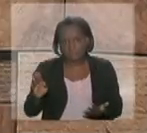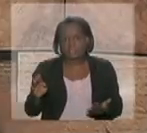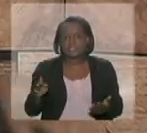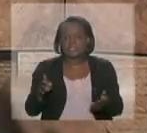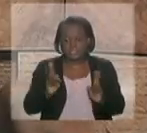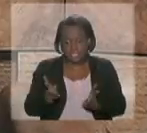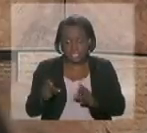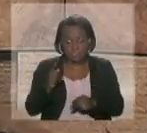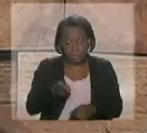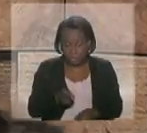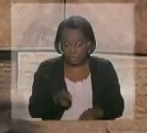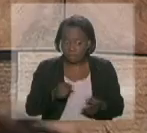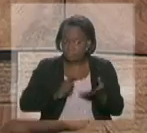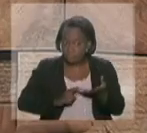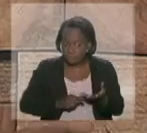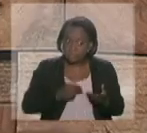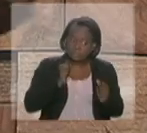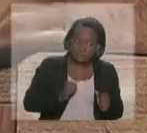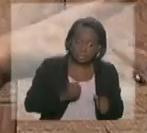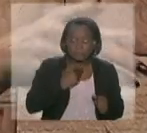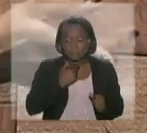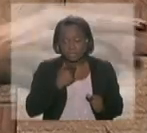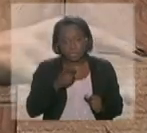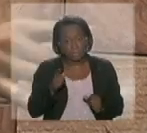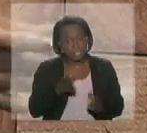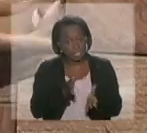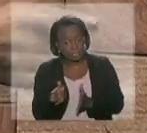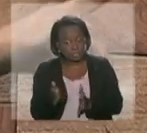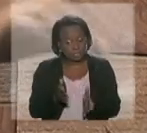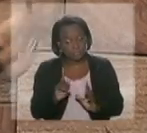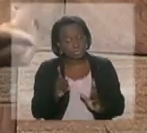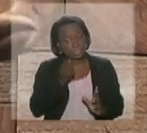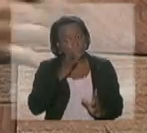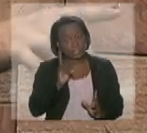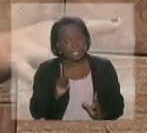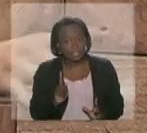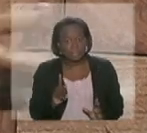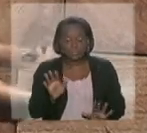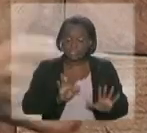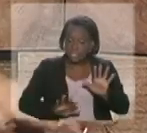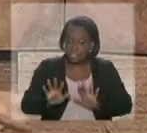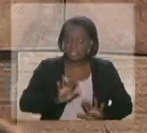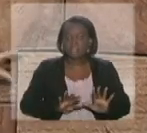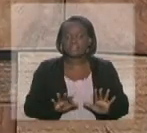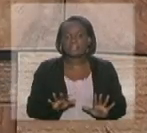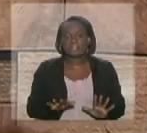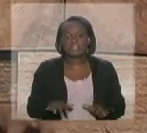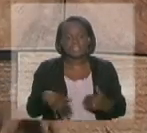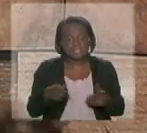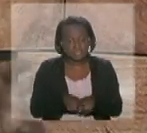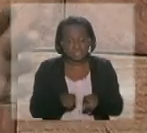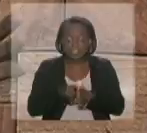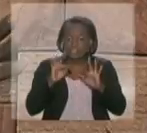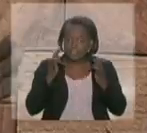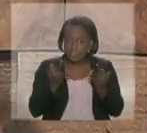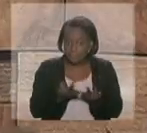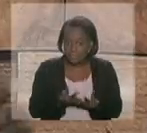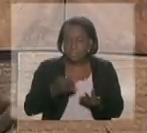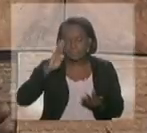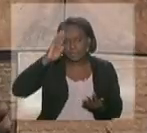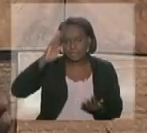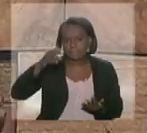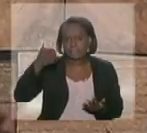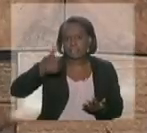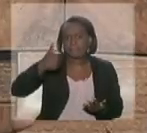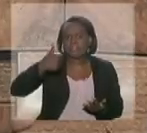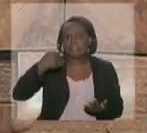eh que tá sempre ali falando ó tá um Boco fora do trilho isso aí não tá legal não entendeu a família